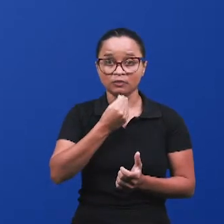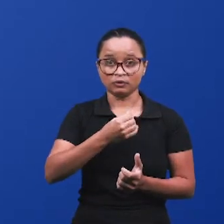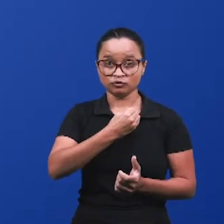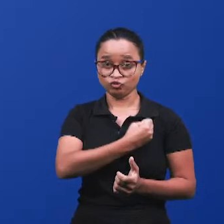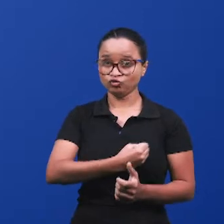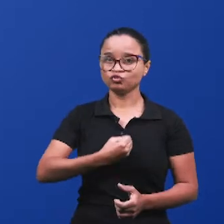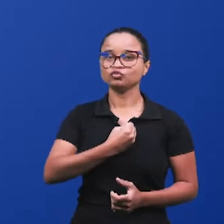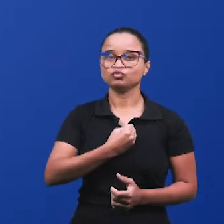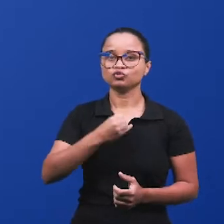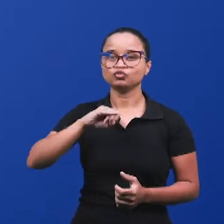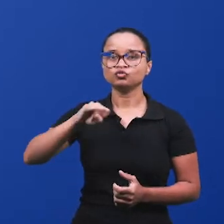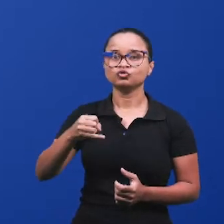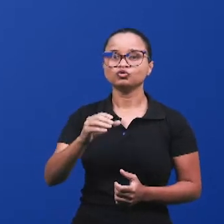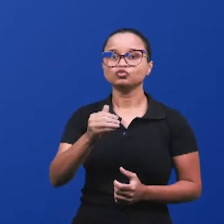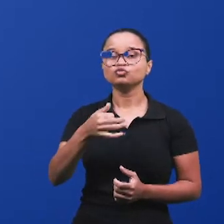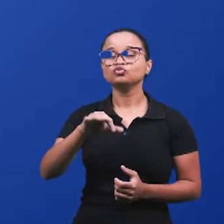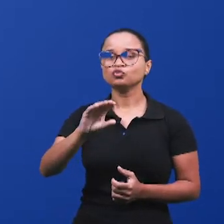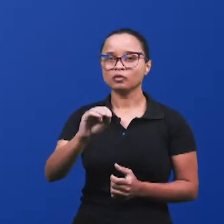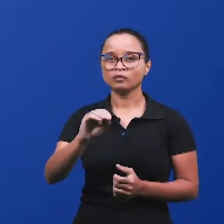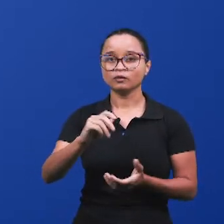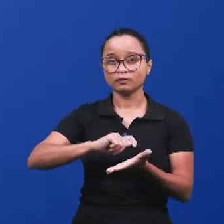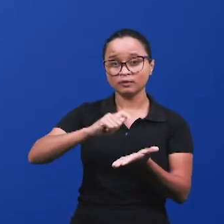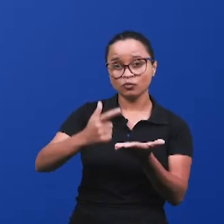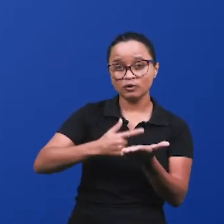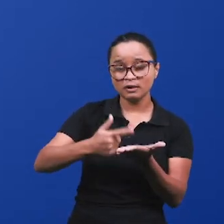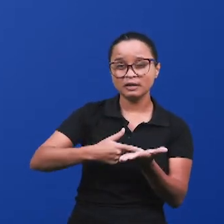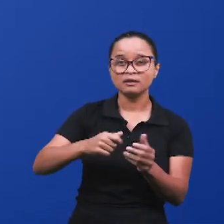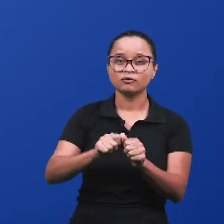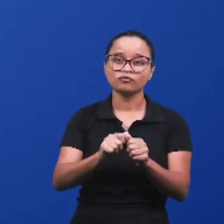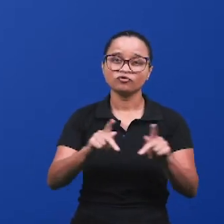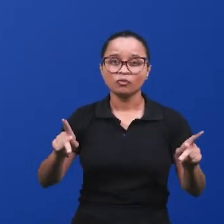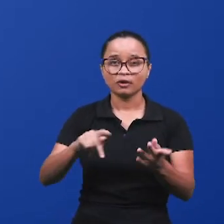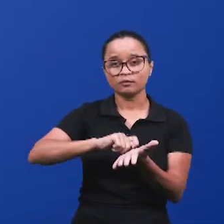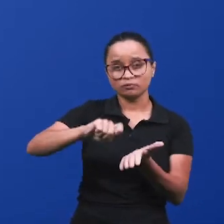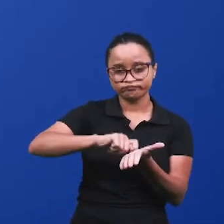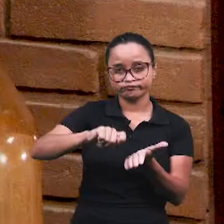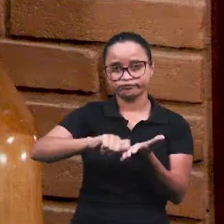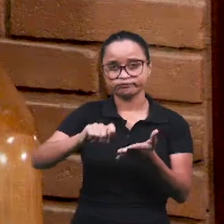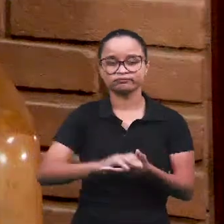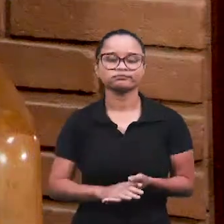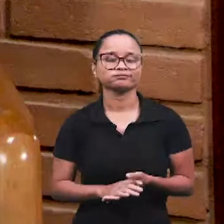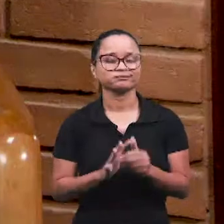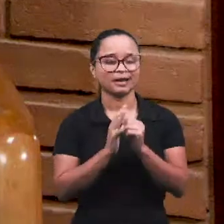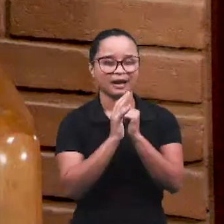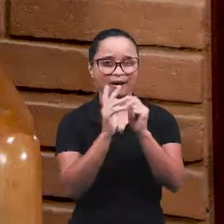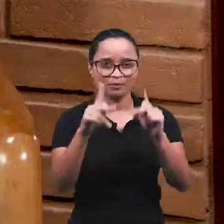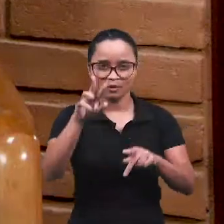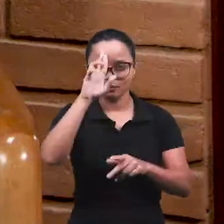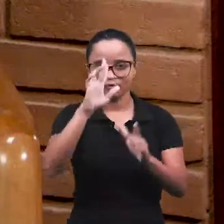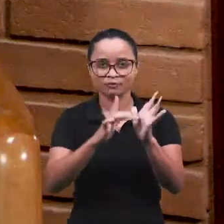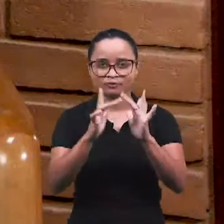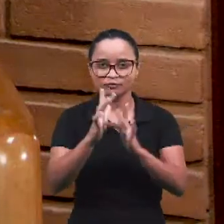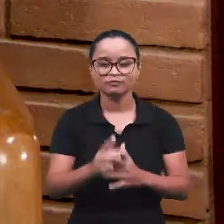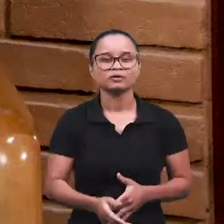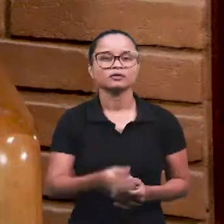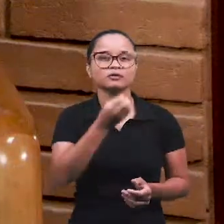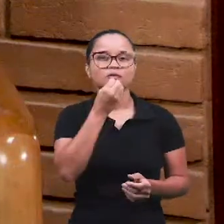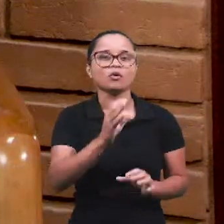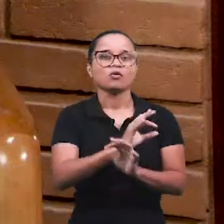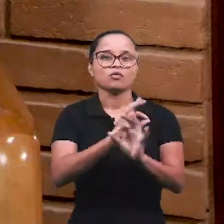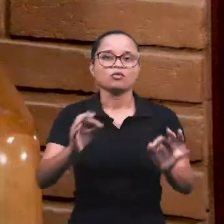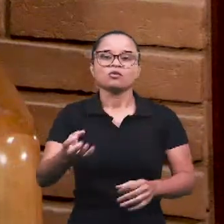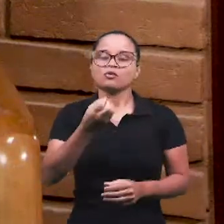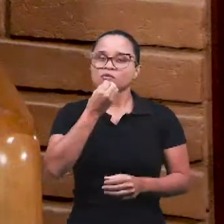aquele que escreveu o livro de Apocalipse. A paz do Senhor Jesus. Amém, Gabriel, muito bem respondido. O